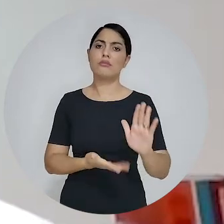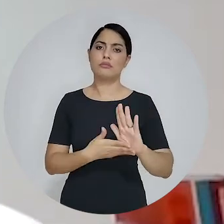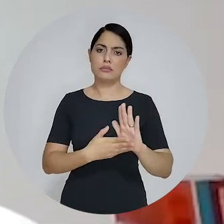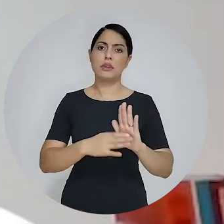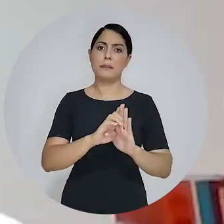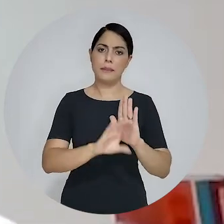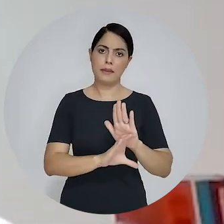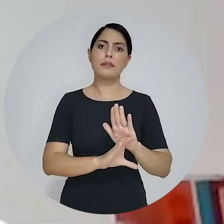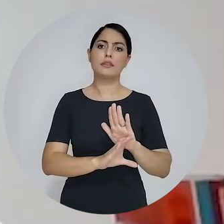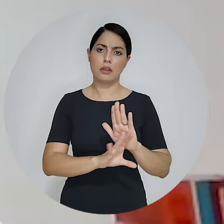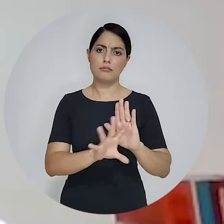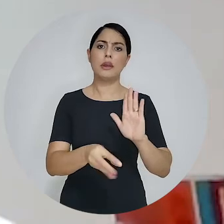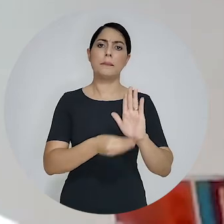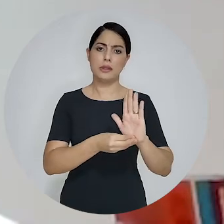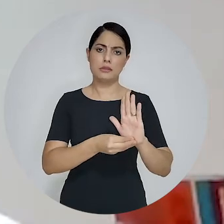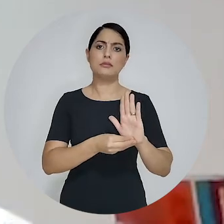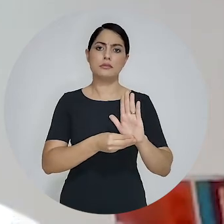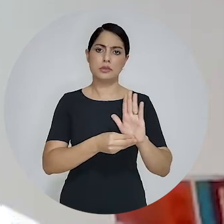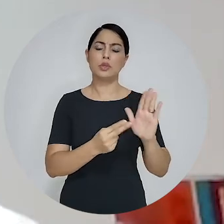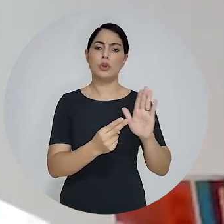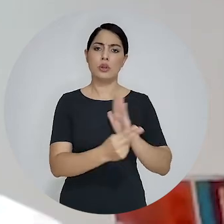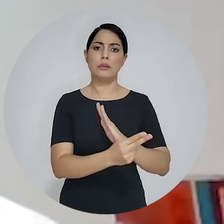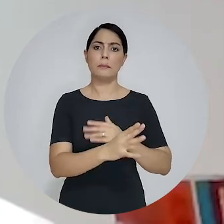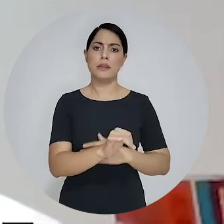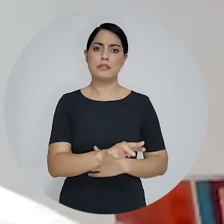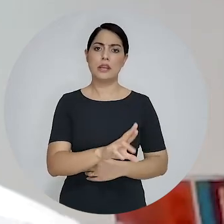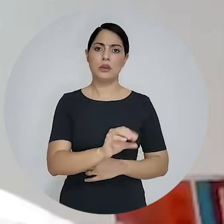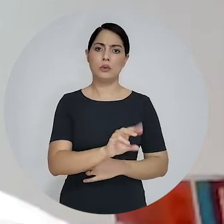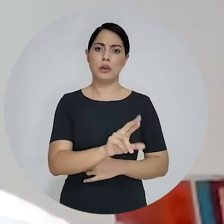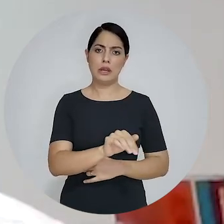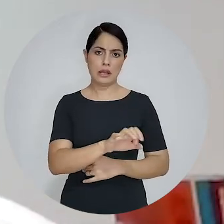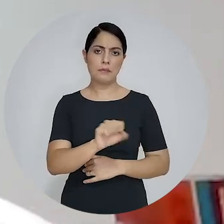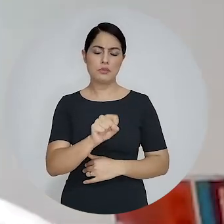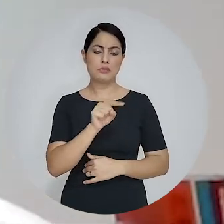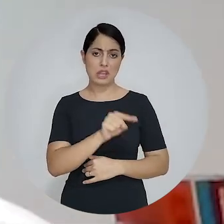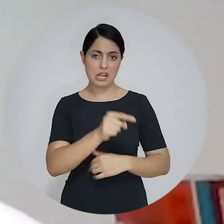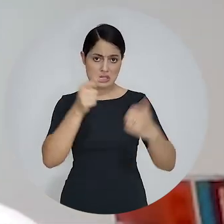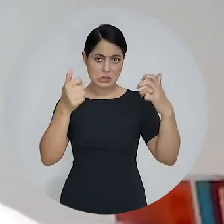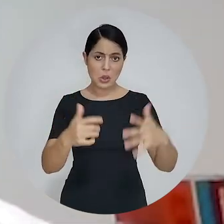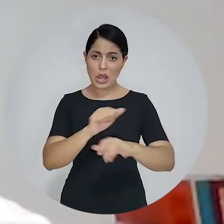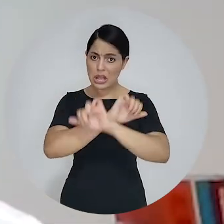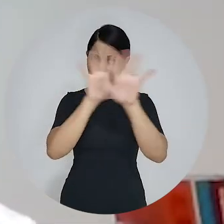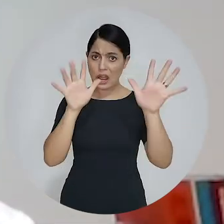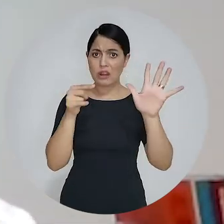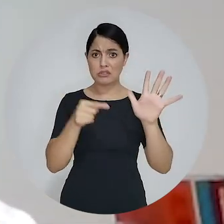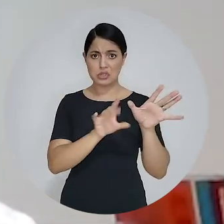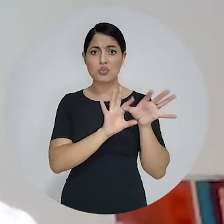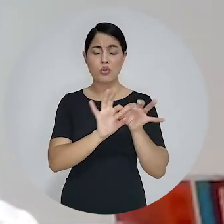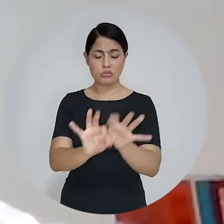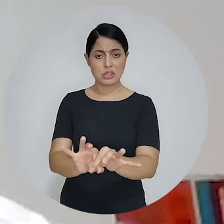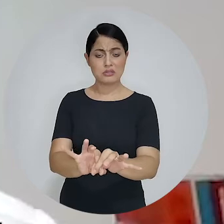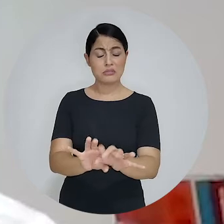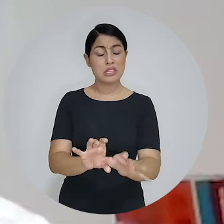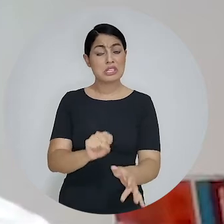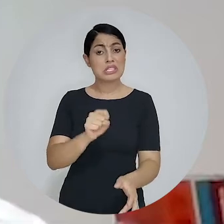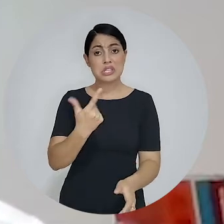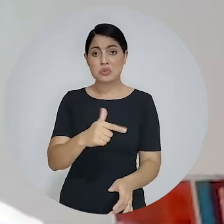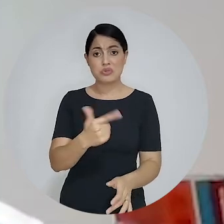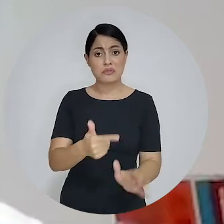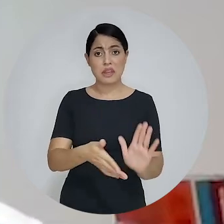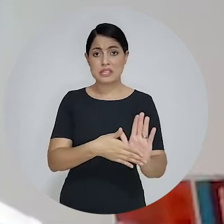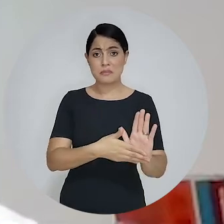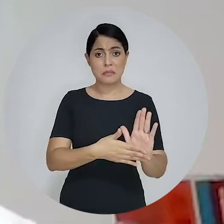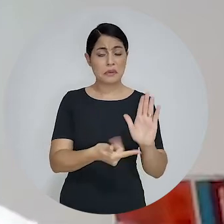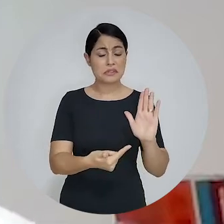PEC do deputado Marcelo Ramos, porque ela deixa clara essa questão, né? A não ser que, se não se fizer essa PEC, vai